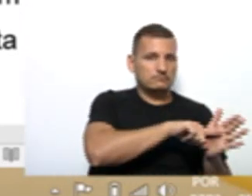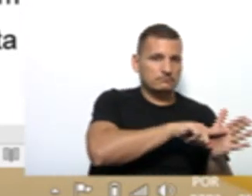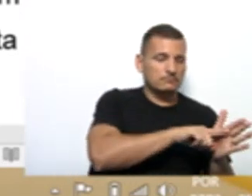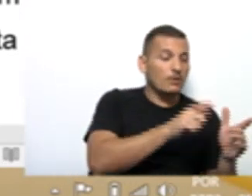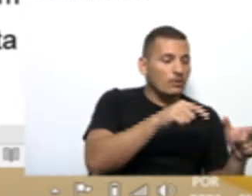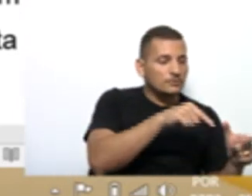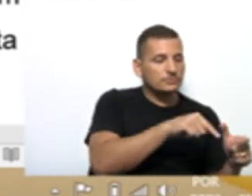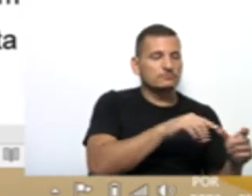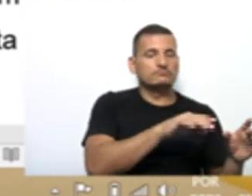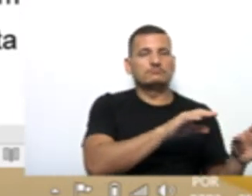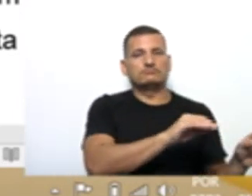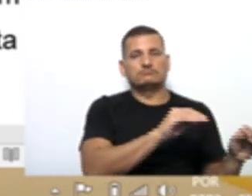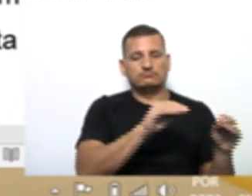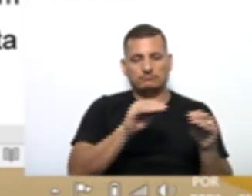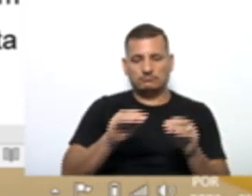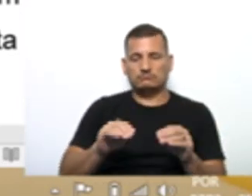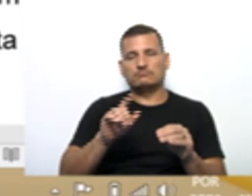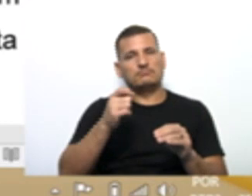aspas